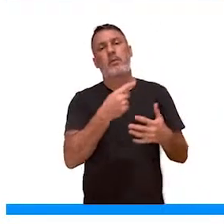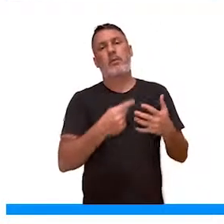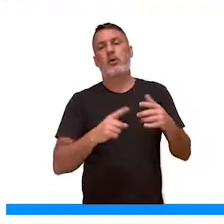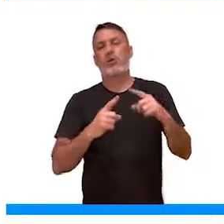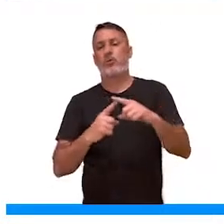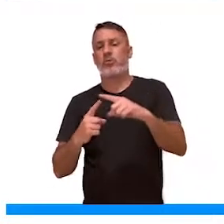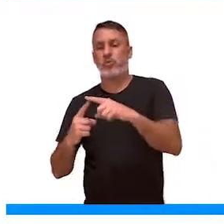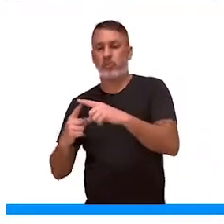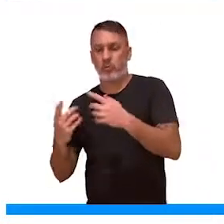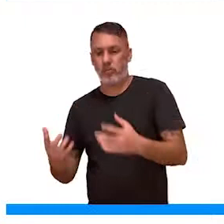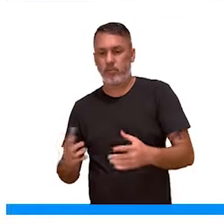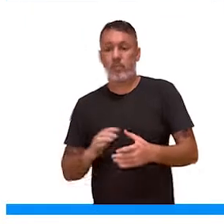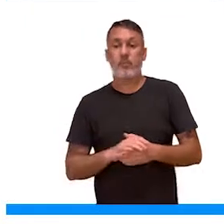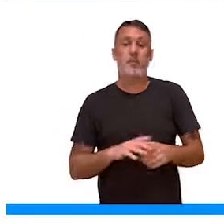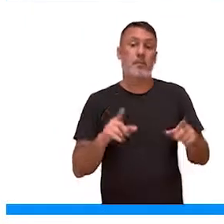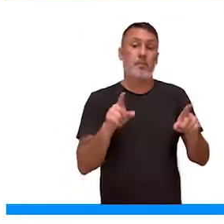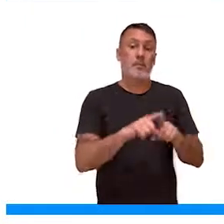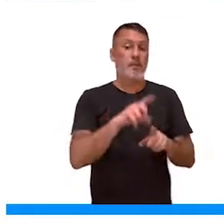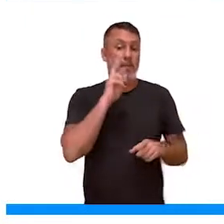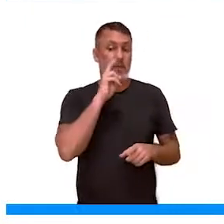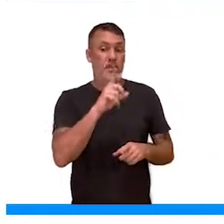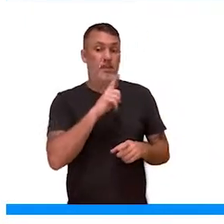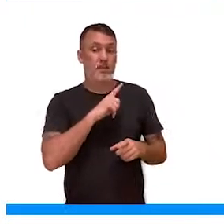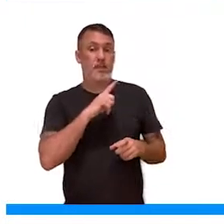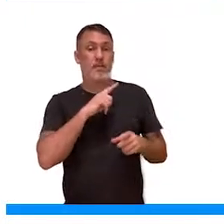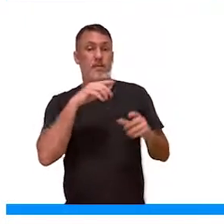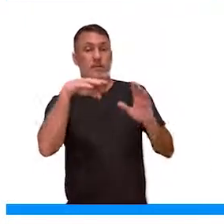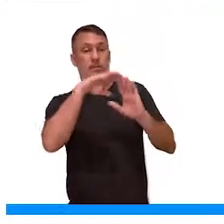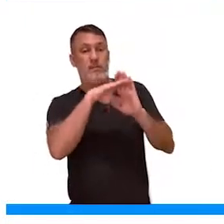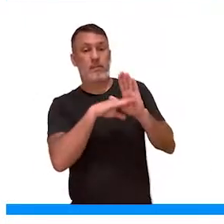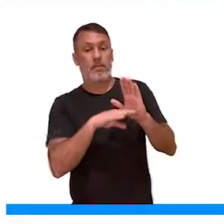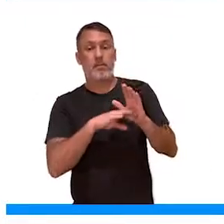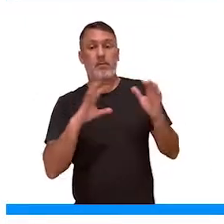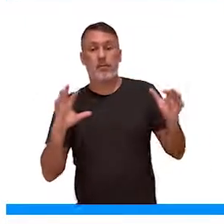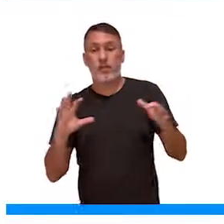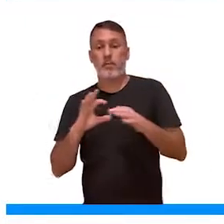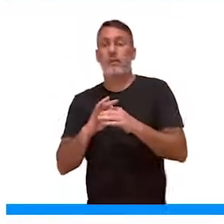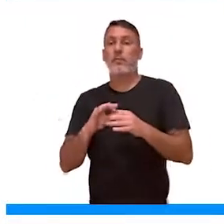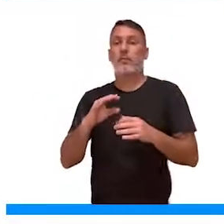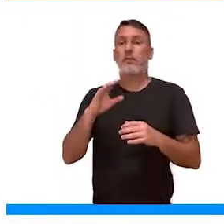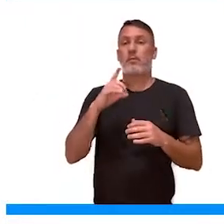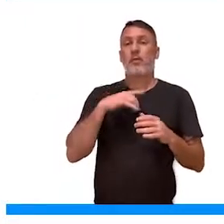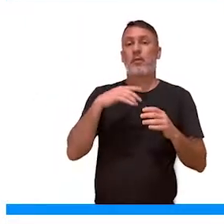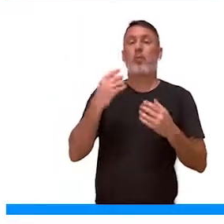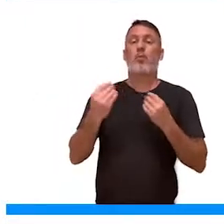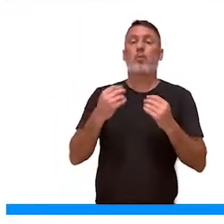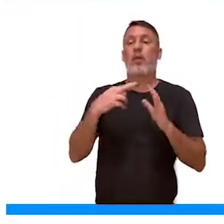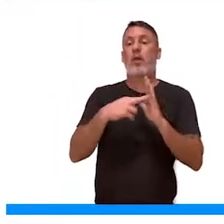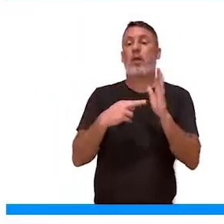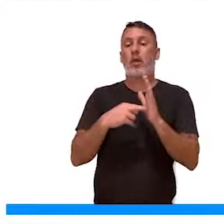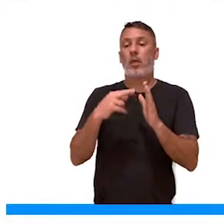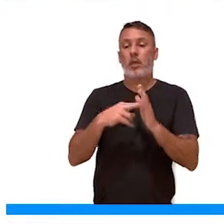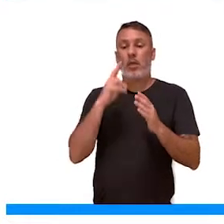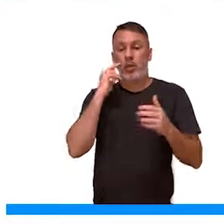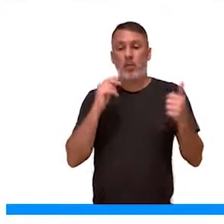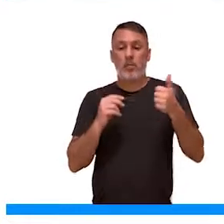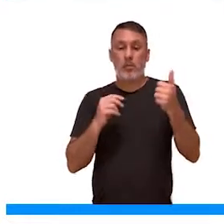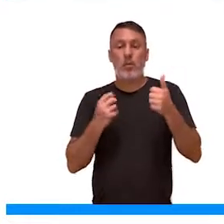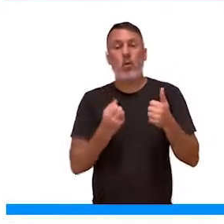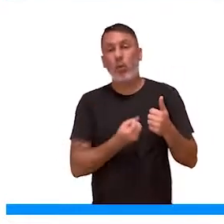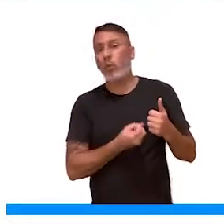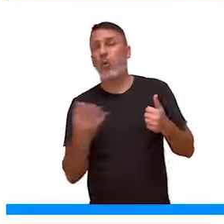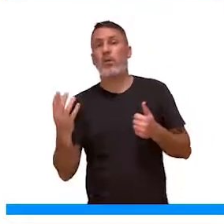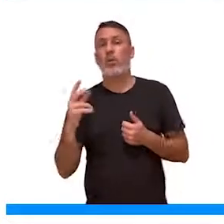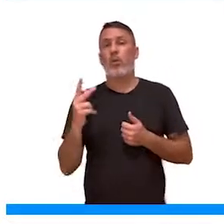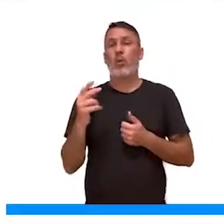e por muitos outros meios. E aí, eles podem ser classificados segundo alguns critérios. Primeiro, quanto ao número